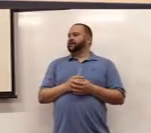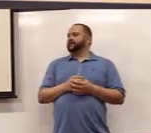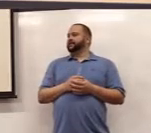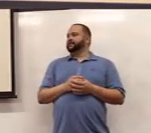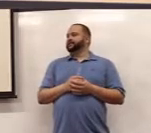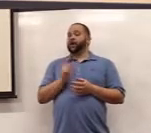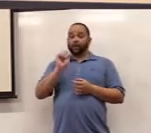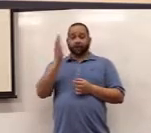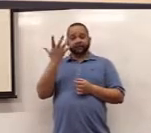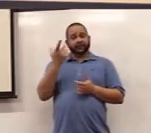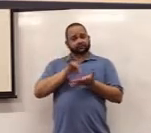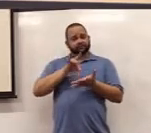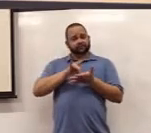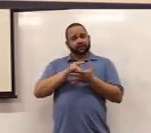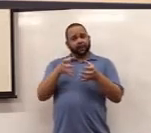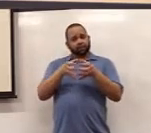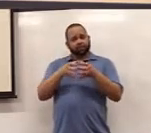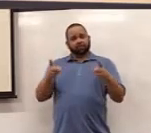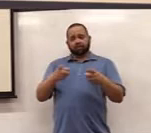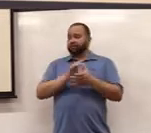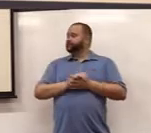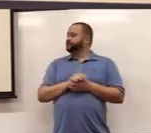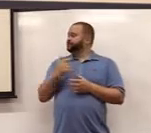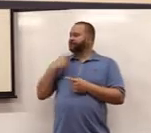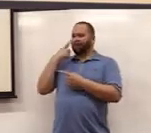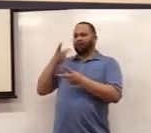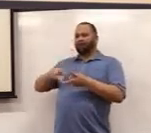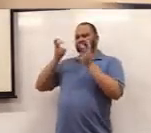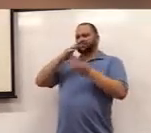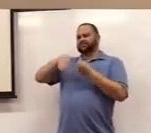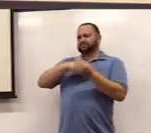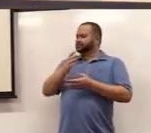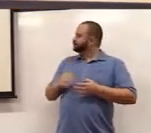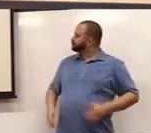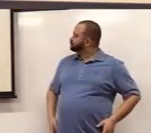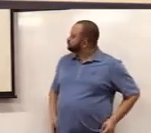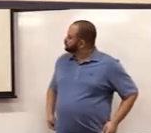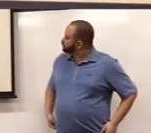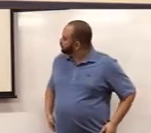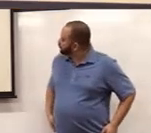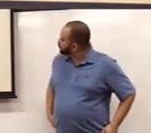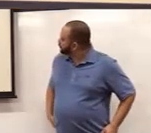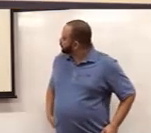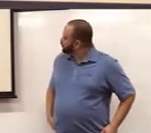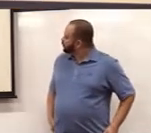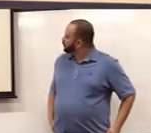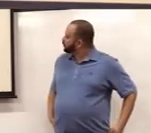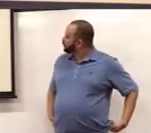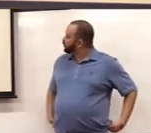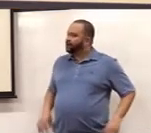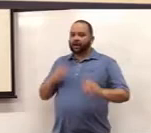que arquétipo. Isso aqui acontece. Vê se é meio isso que o contrabaixo está fazendo.